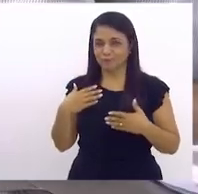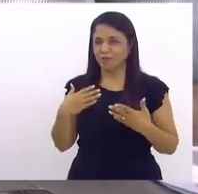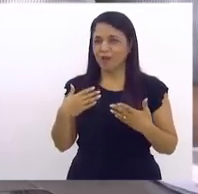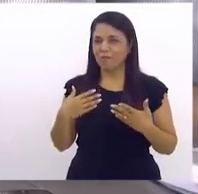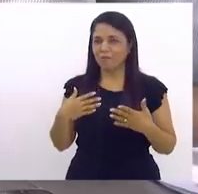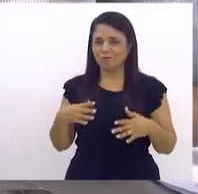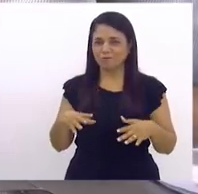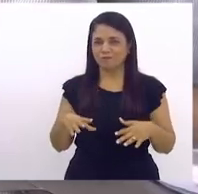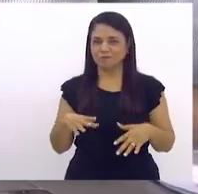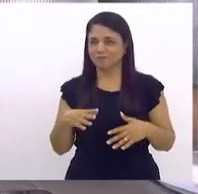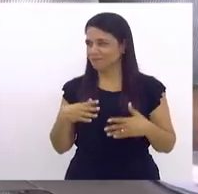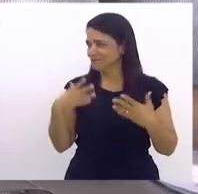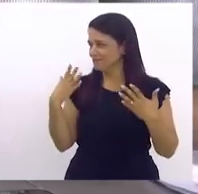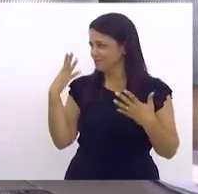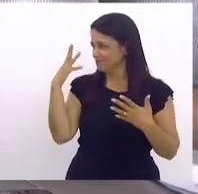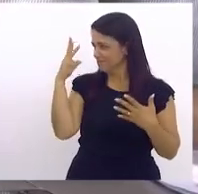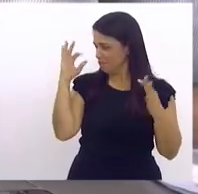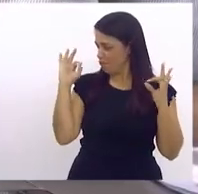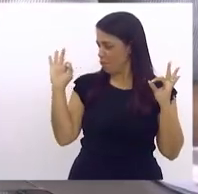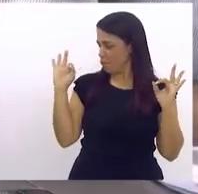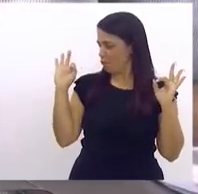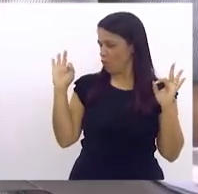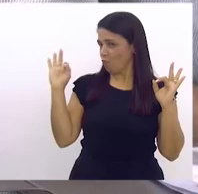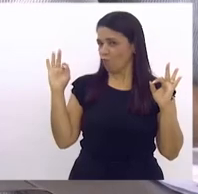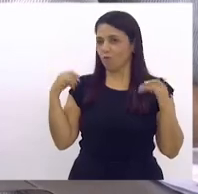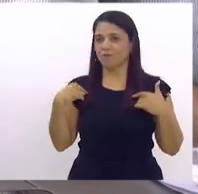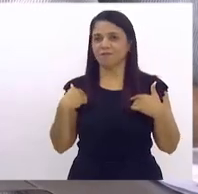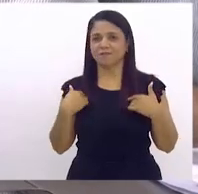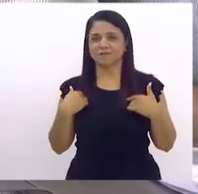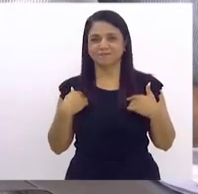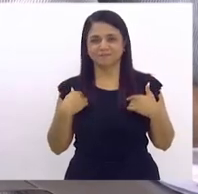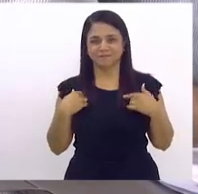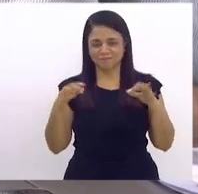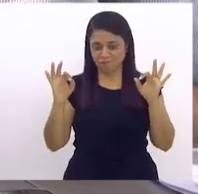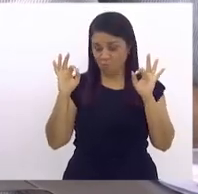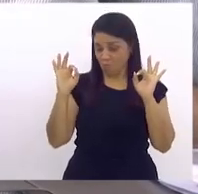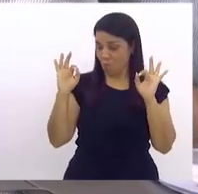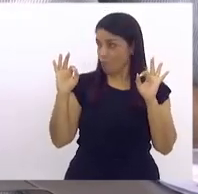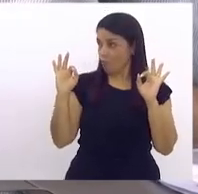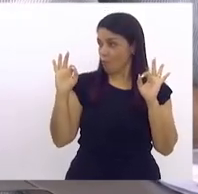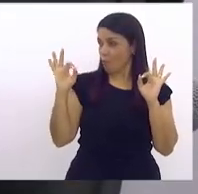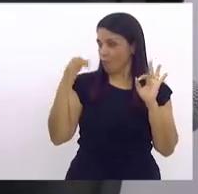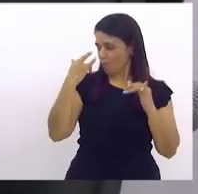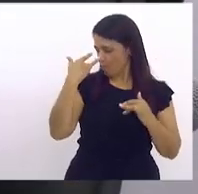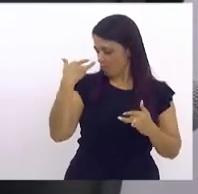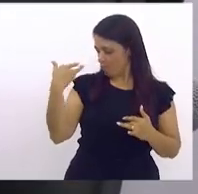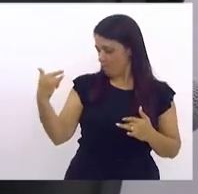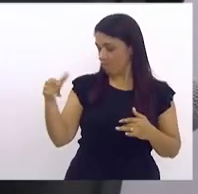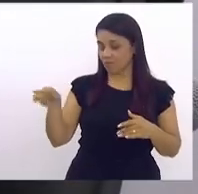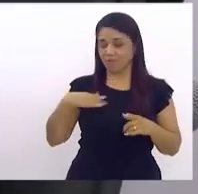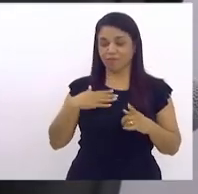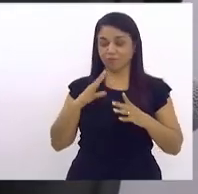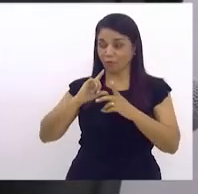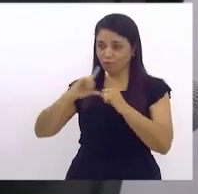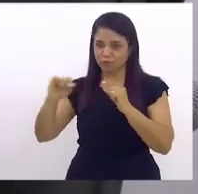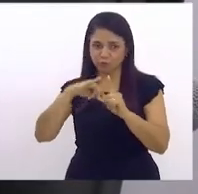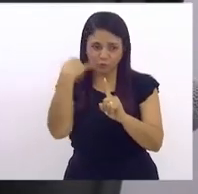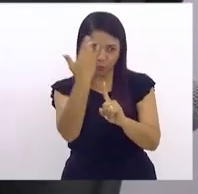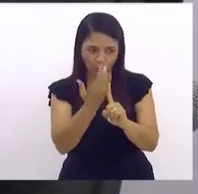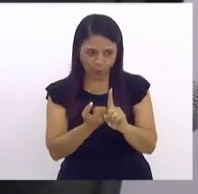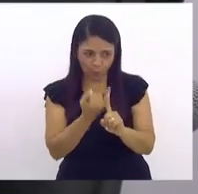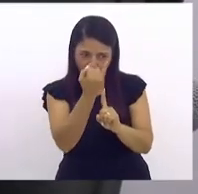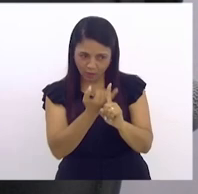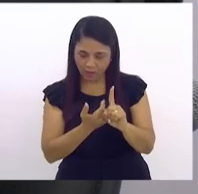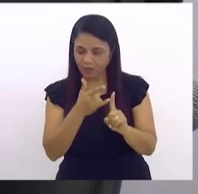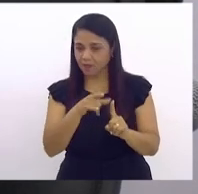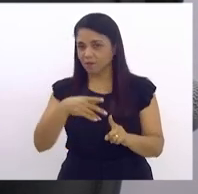Tantos projetos enaltecendo charme. Estou fugindo do bullying que o deputado Luiz Paulo certamente faria. Então eu